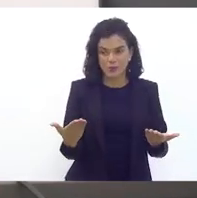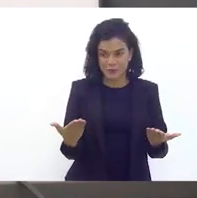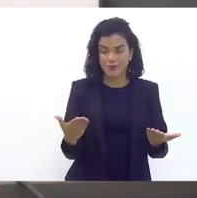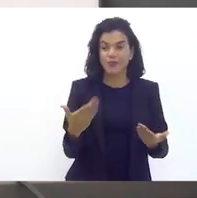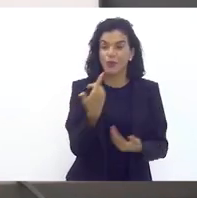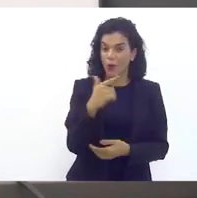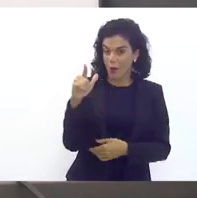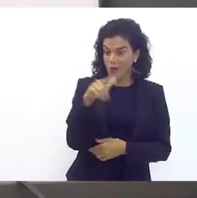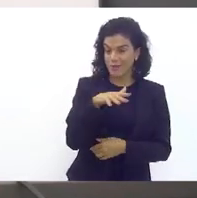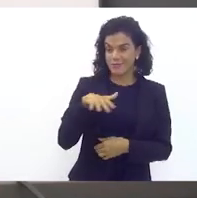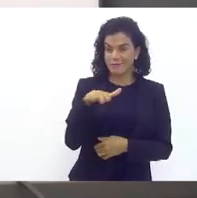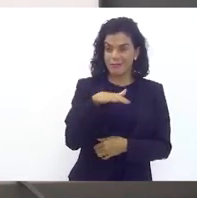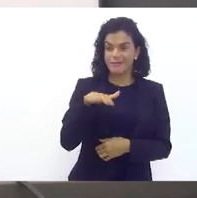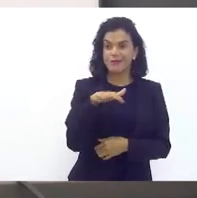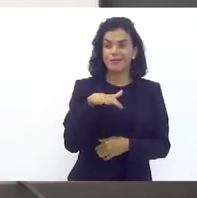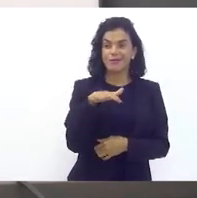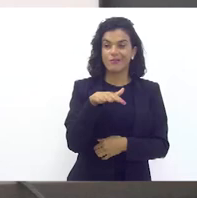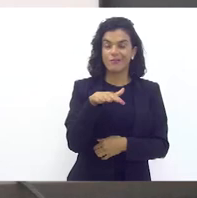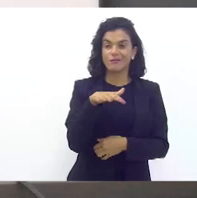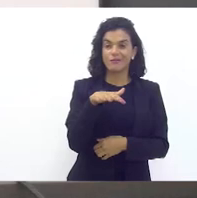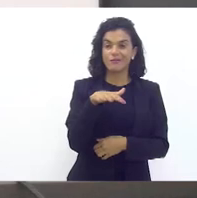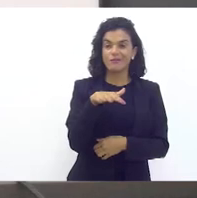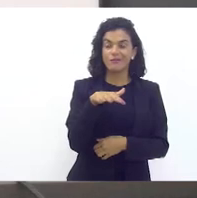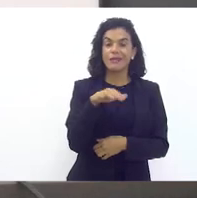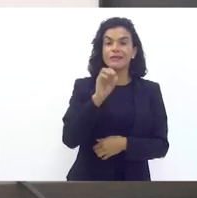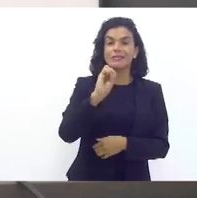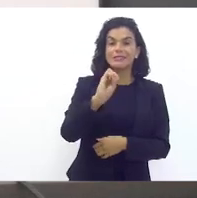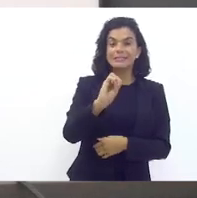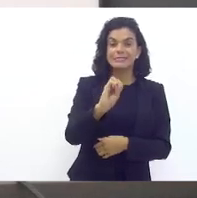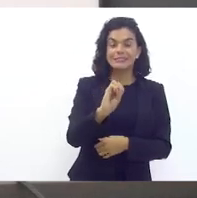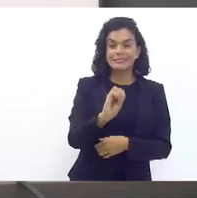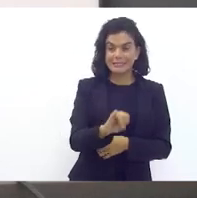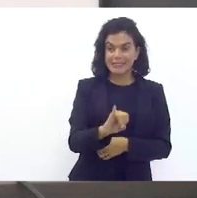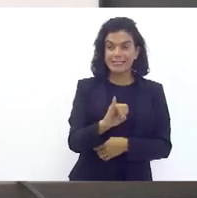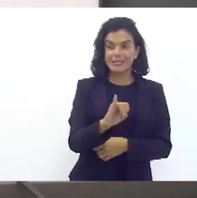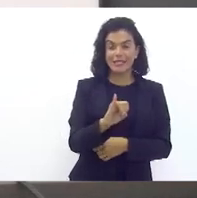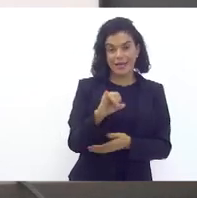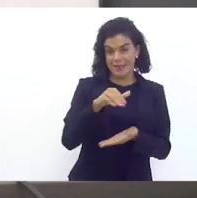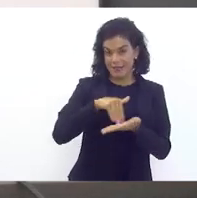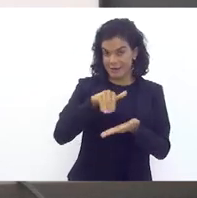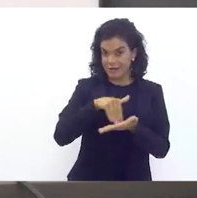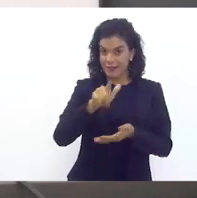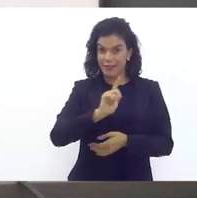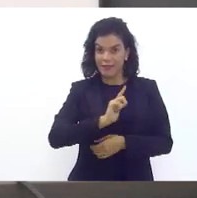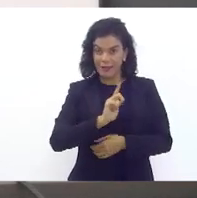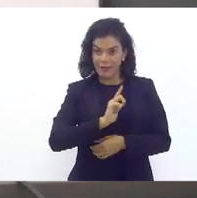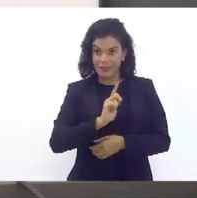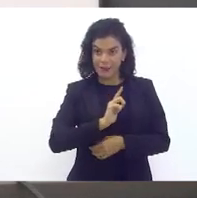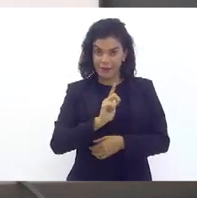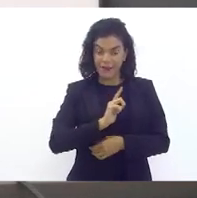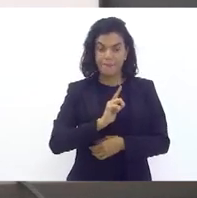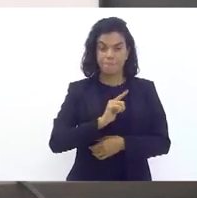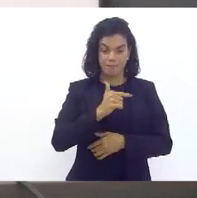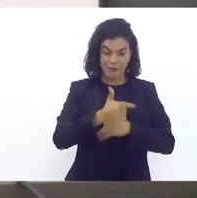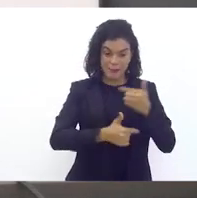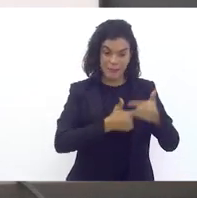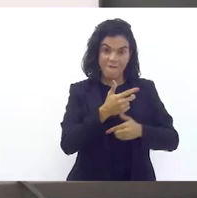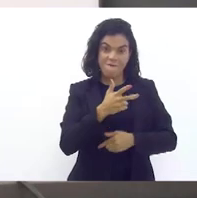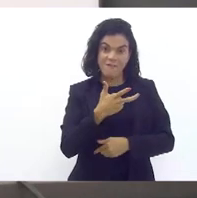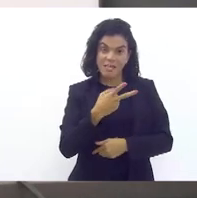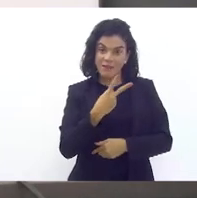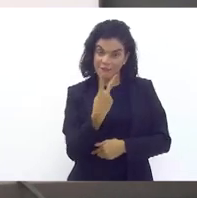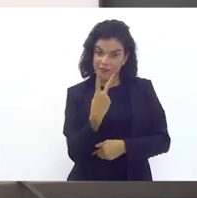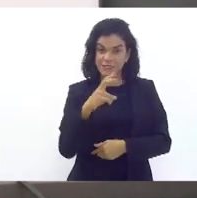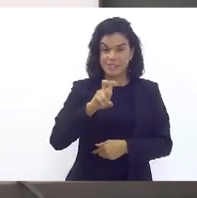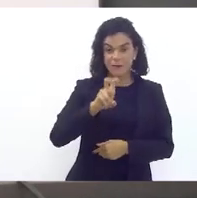que a gente tinha que levantar é que, se a secretaria tem a força de trabalho, 25% da força